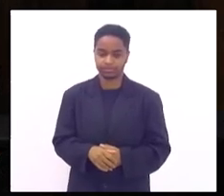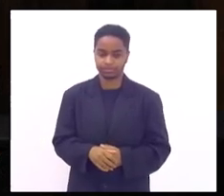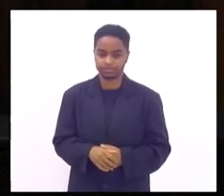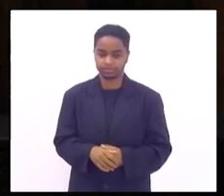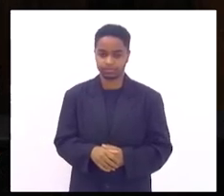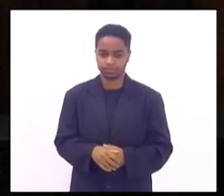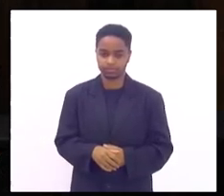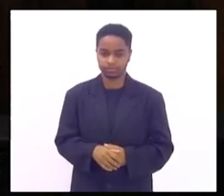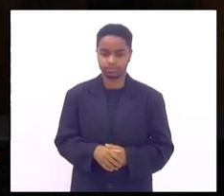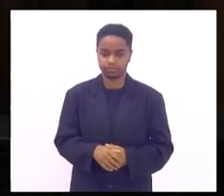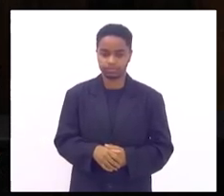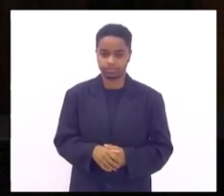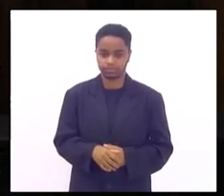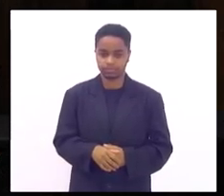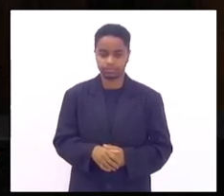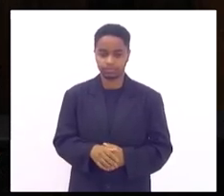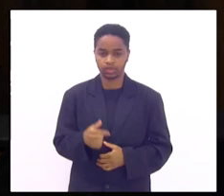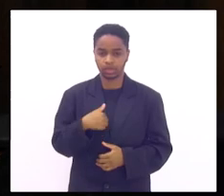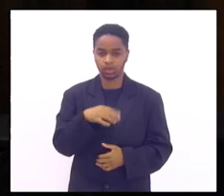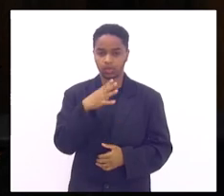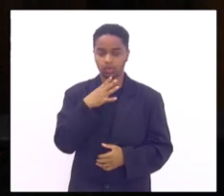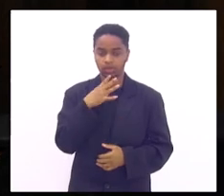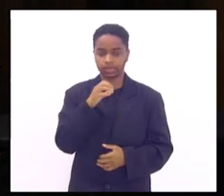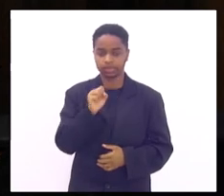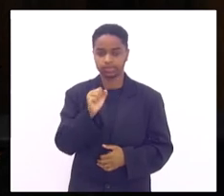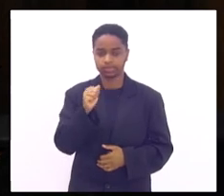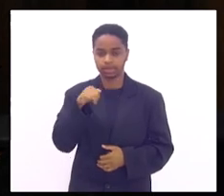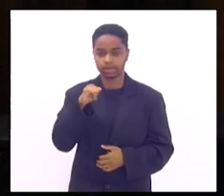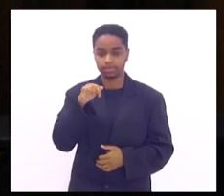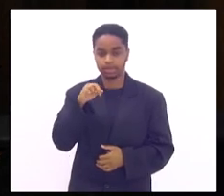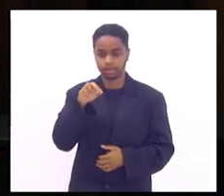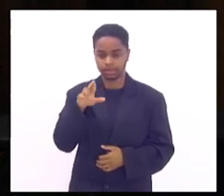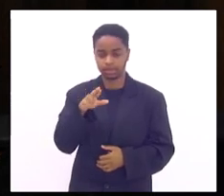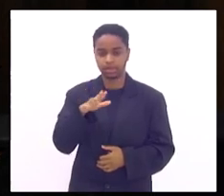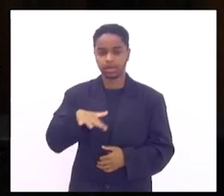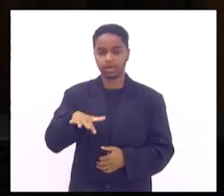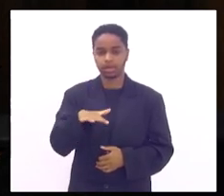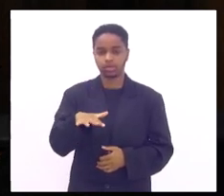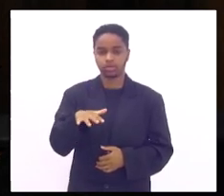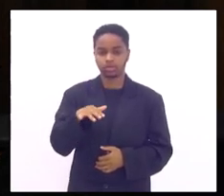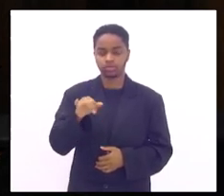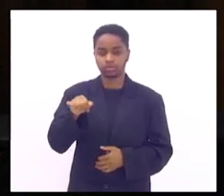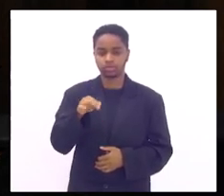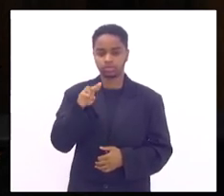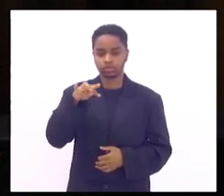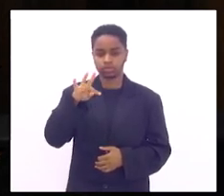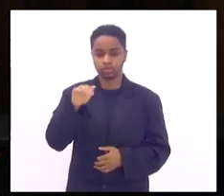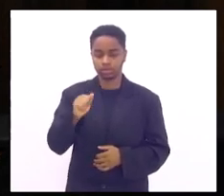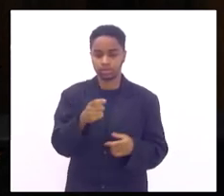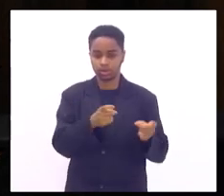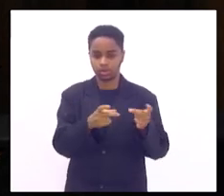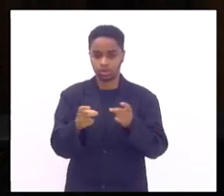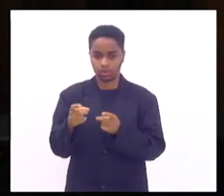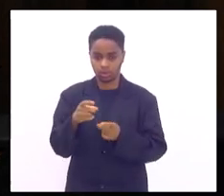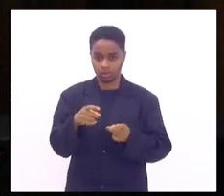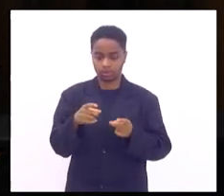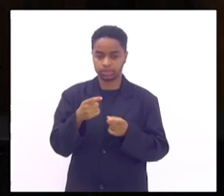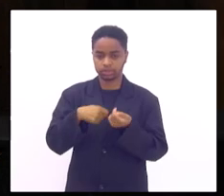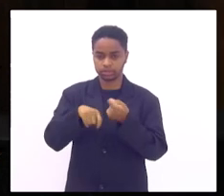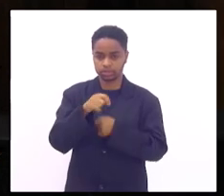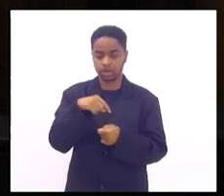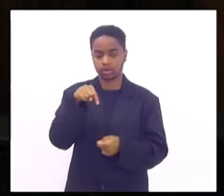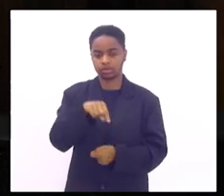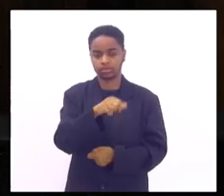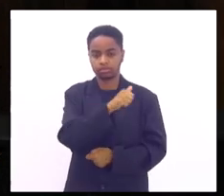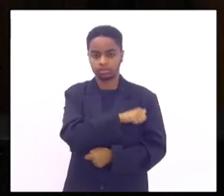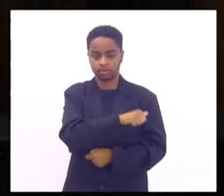Conheci o Samir, né, mais profundamente na Junta Comercial do Rio, né, Samir, onde fomos, onde sou e até recentemente